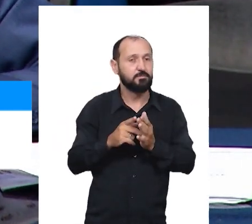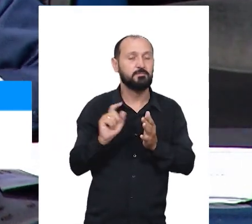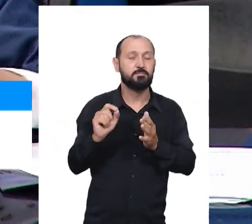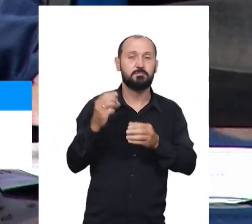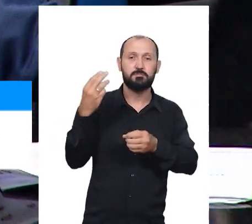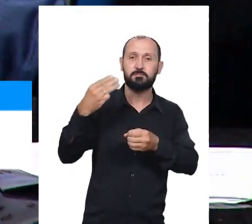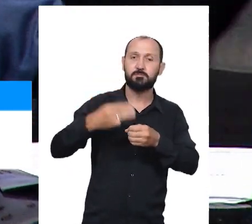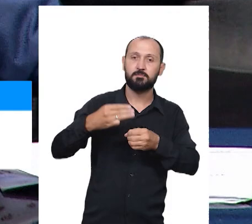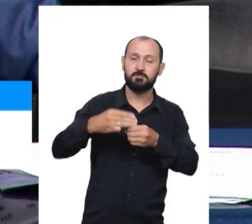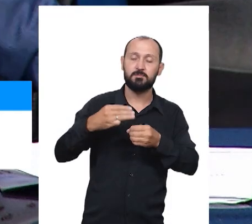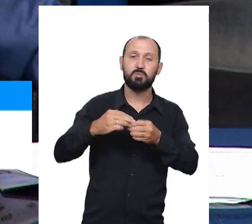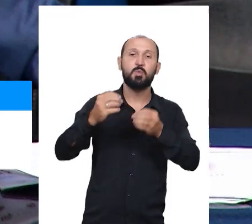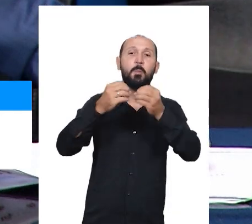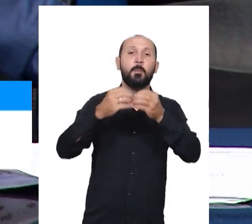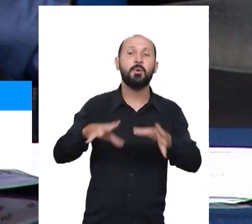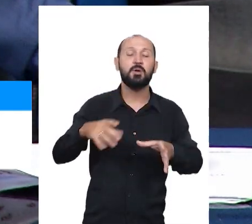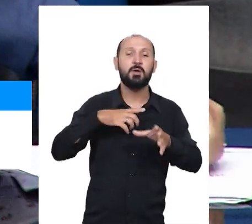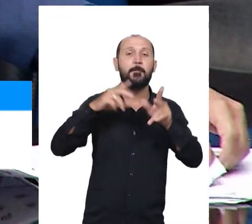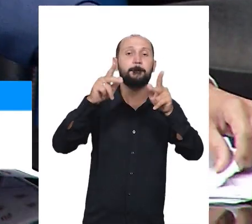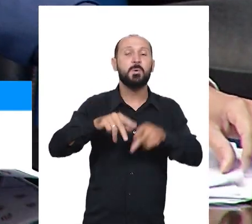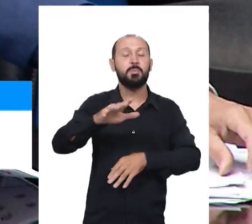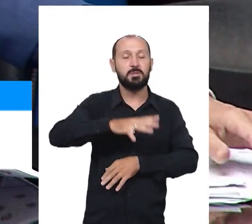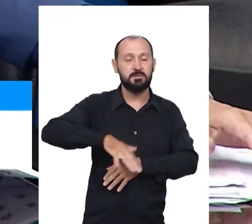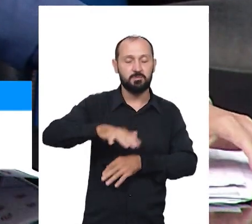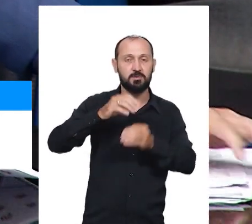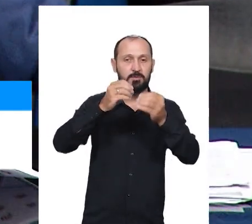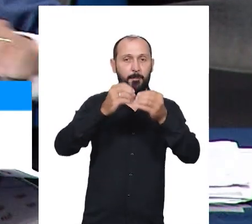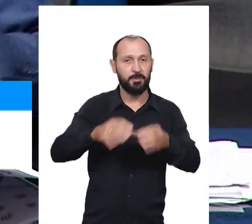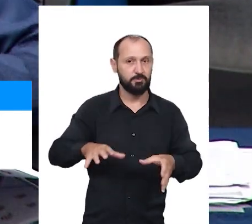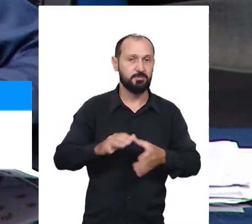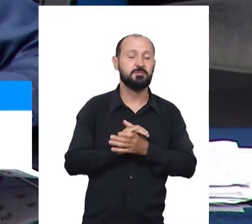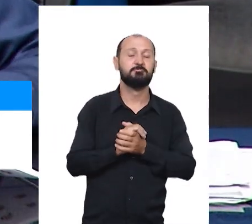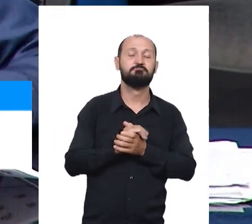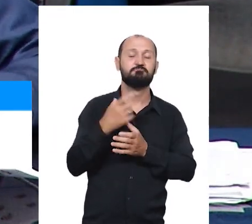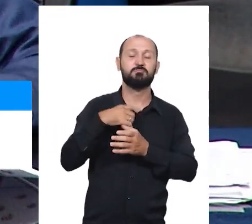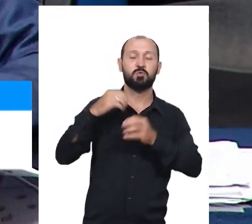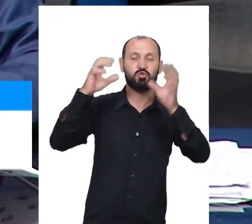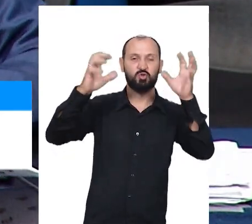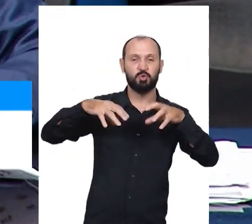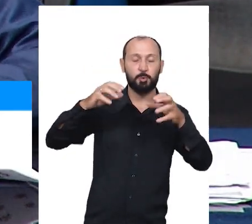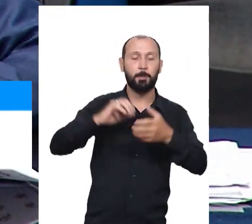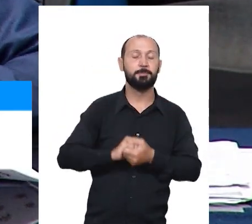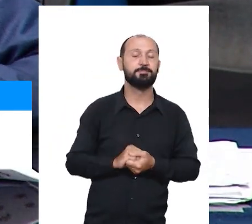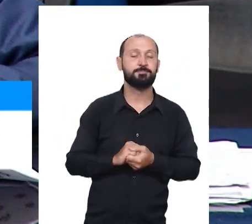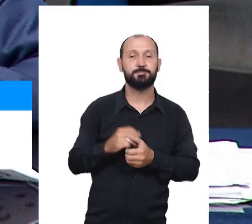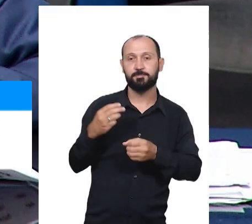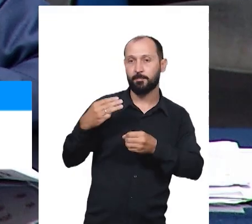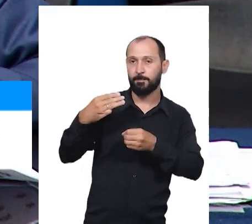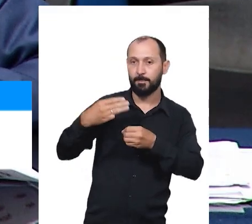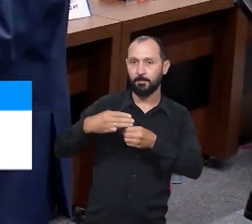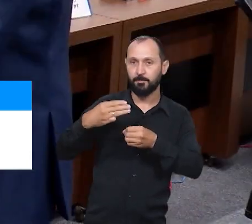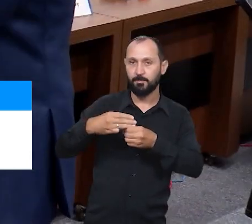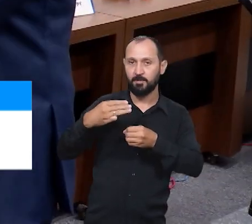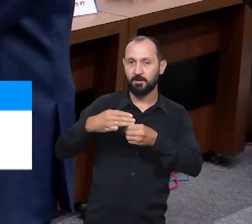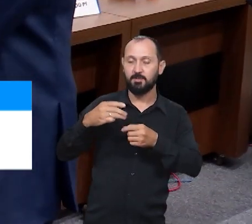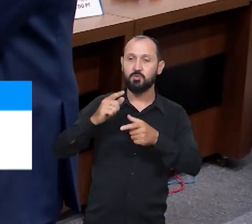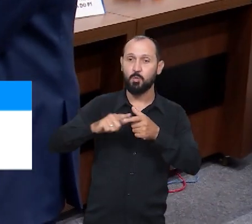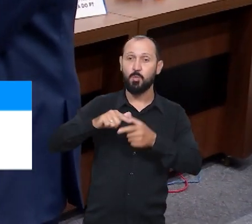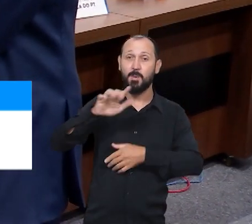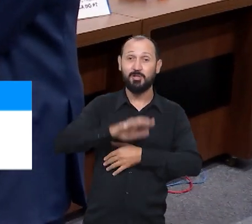porque realmente os municípios estão muito prejudicados, a população está prejudicada com essas chuvas.